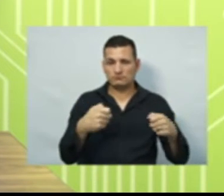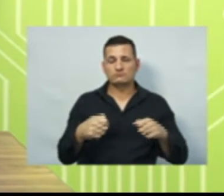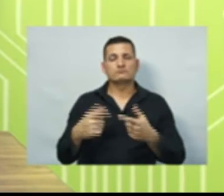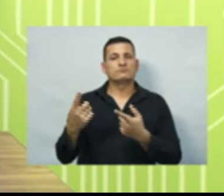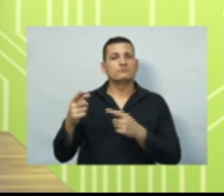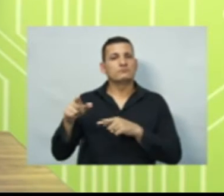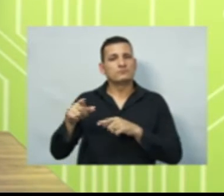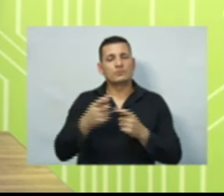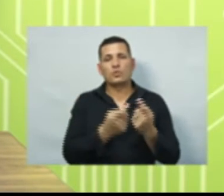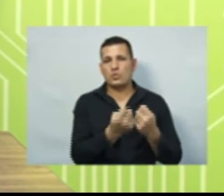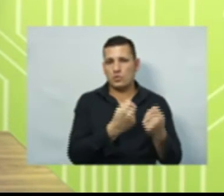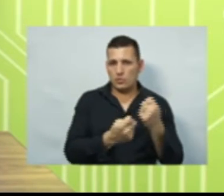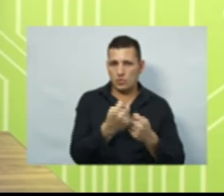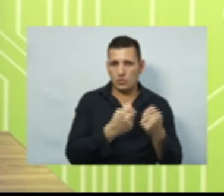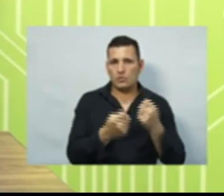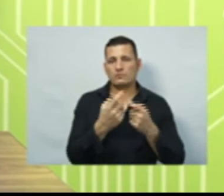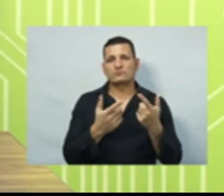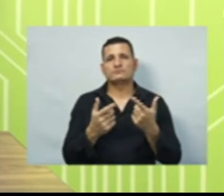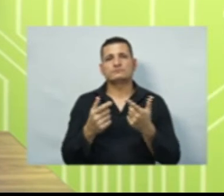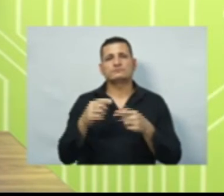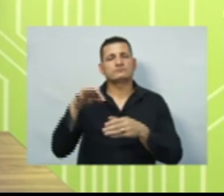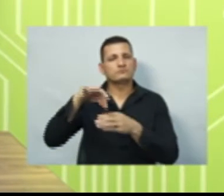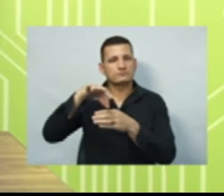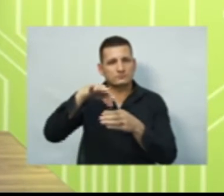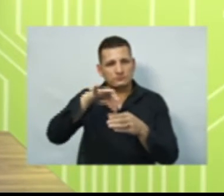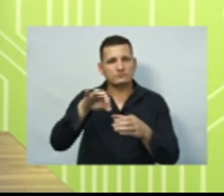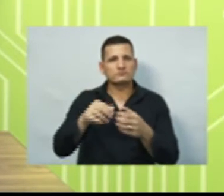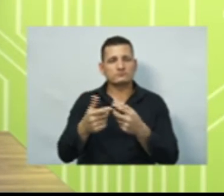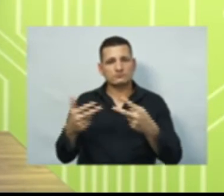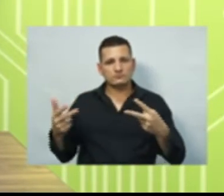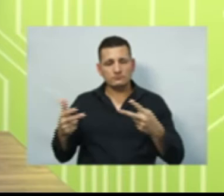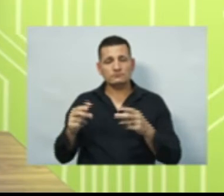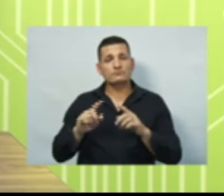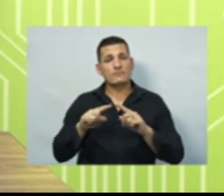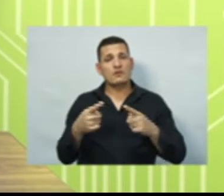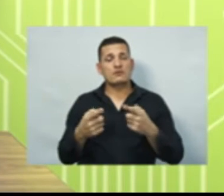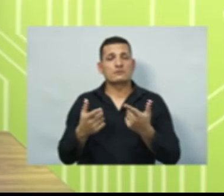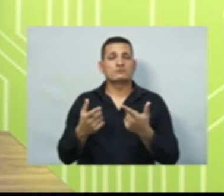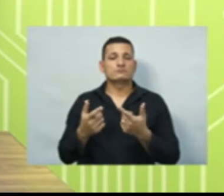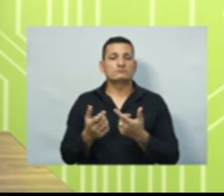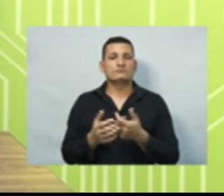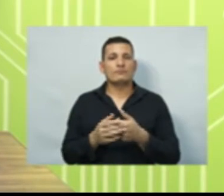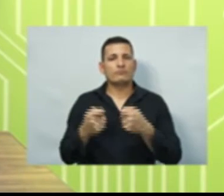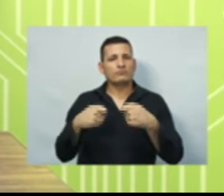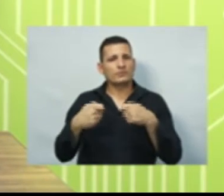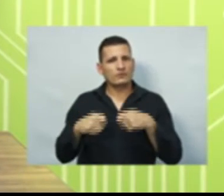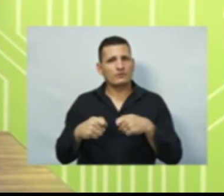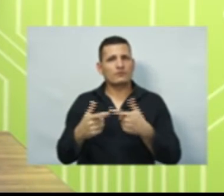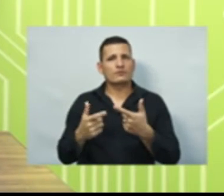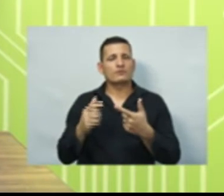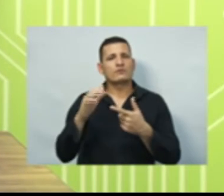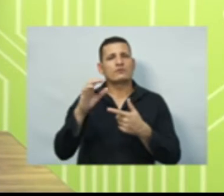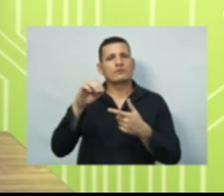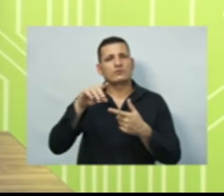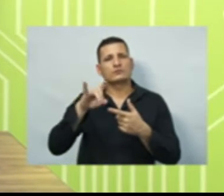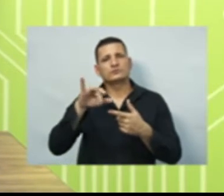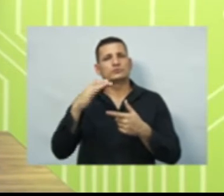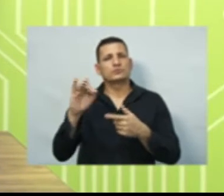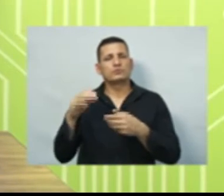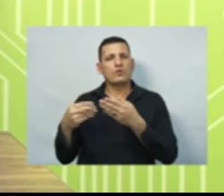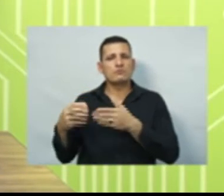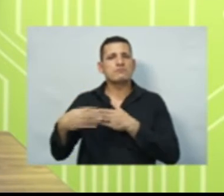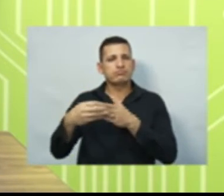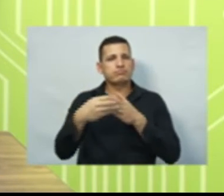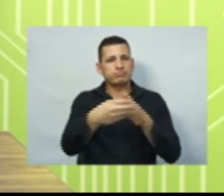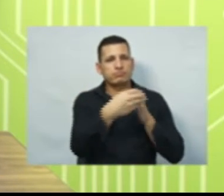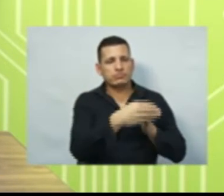econômica, produzir mais grãos, mais extração mineral, mas também precisamos produzir condições de escoar essa produção,